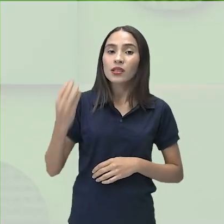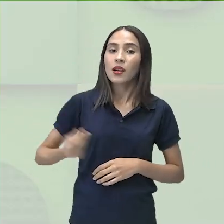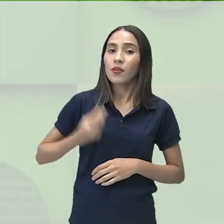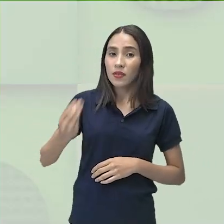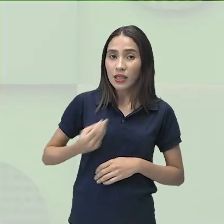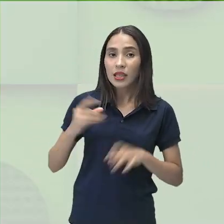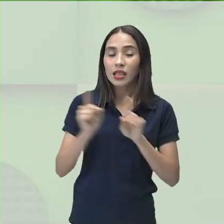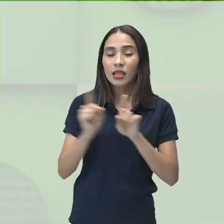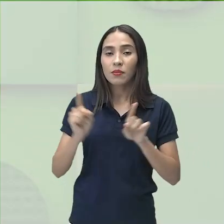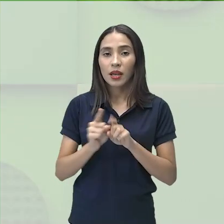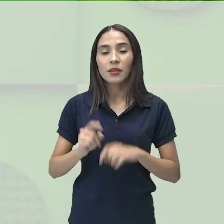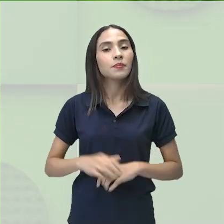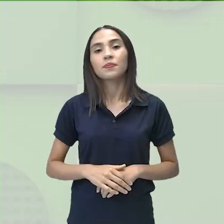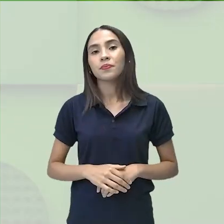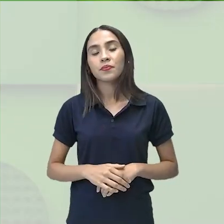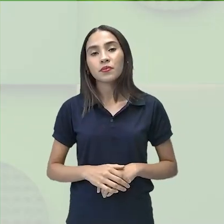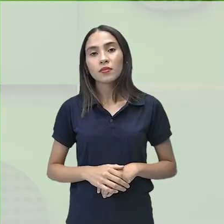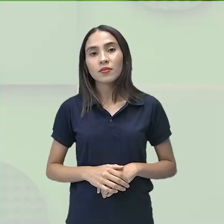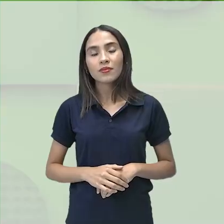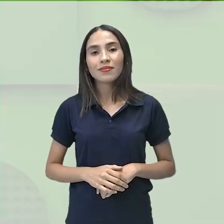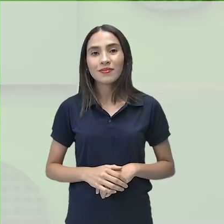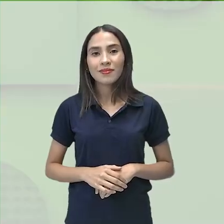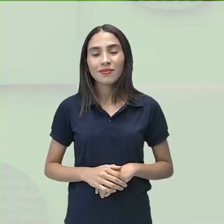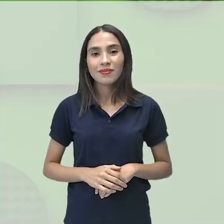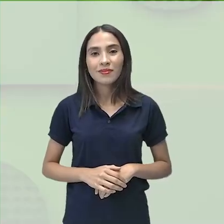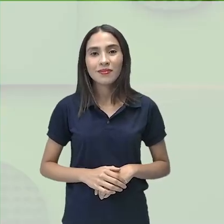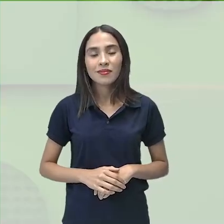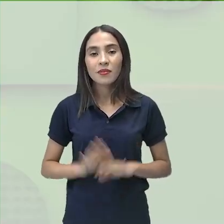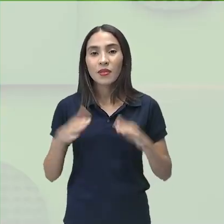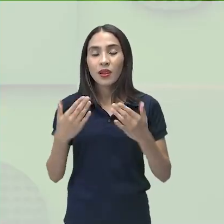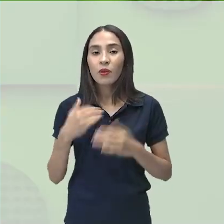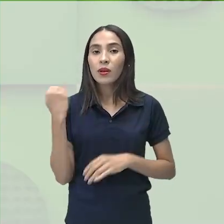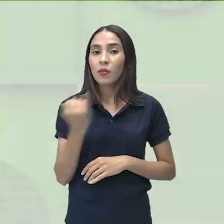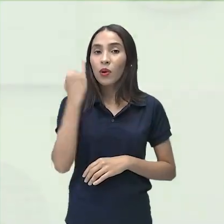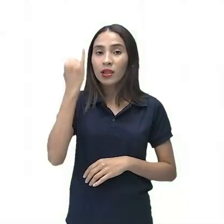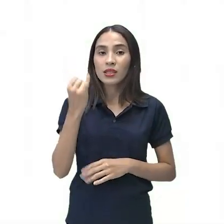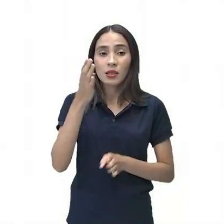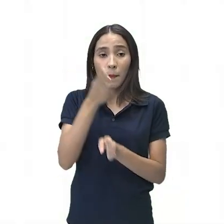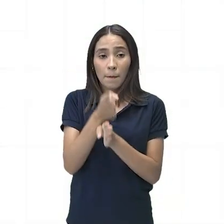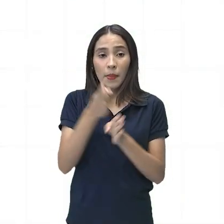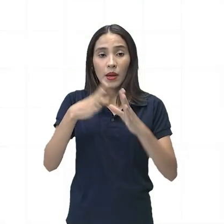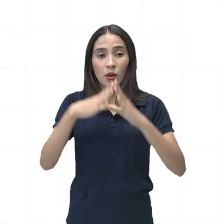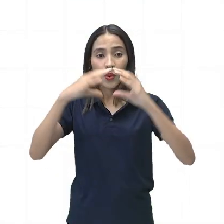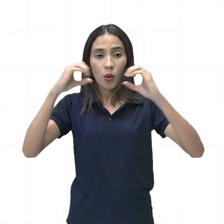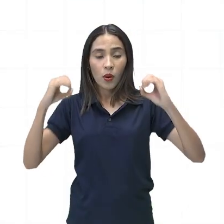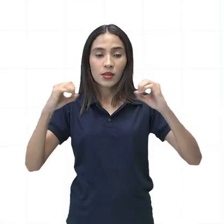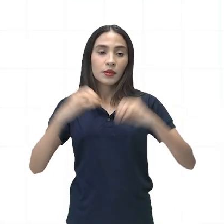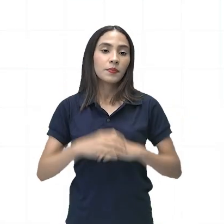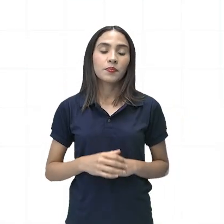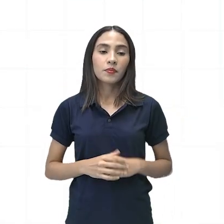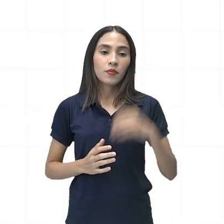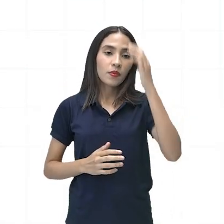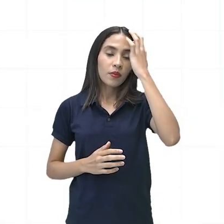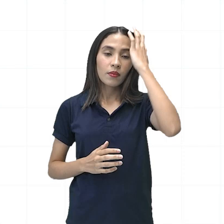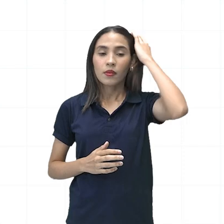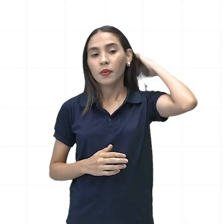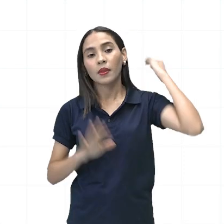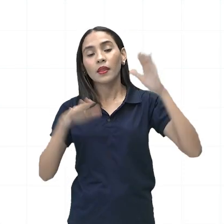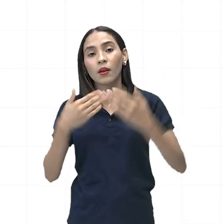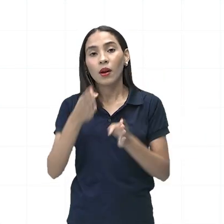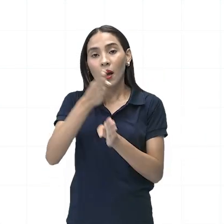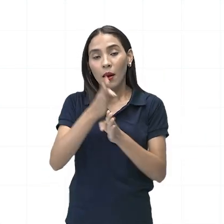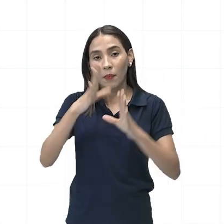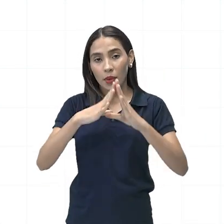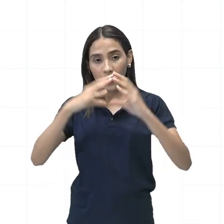sobrevivência dessas espécies, certo? Então, vamos à importância da meiose. Bem, a meiose,